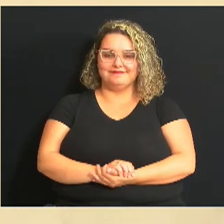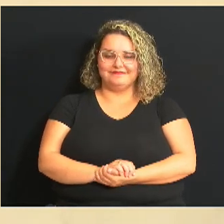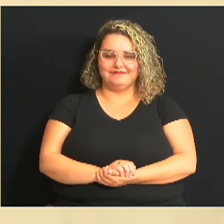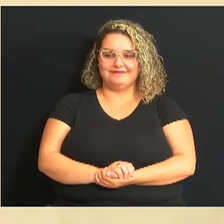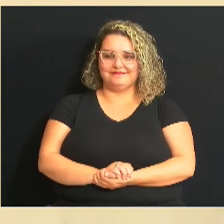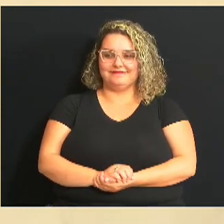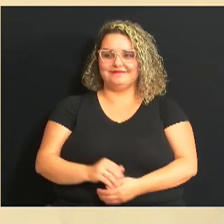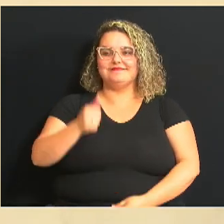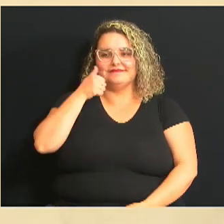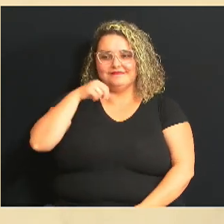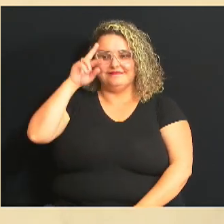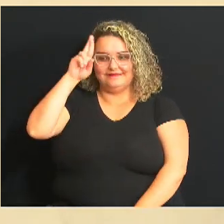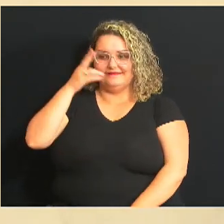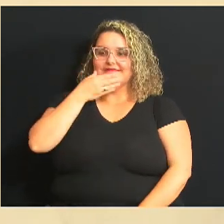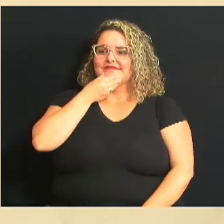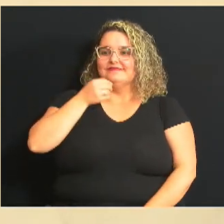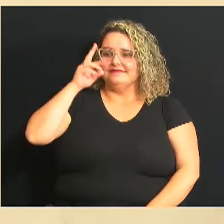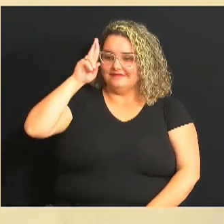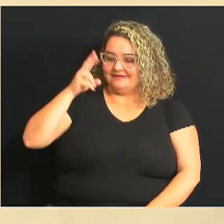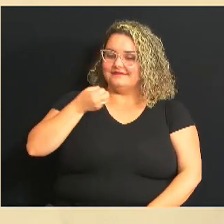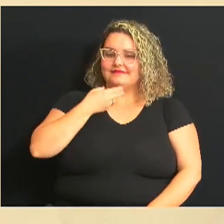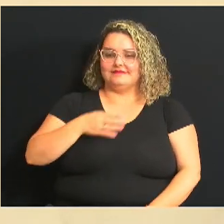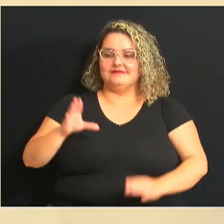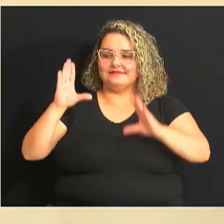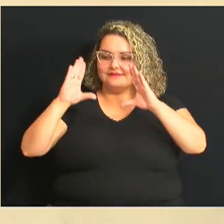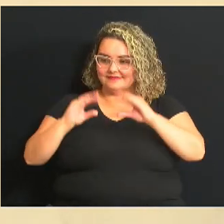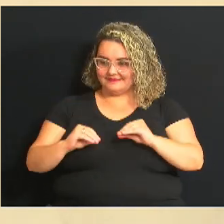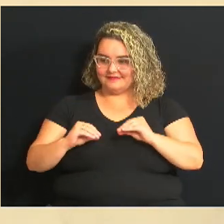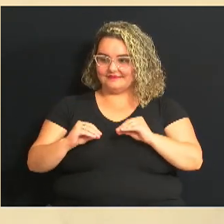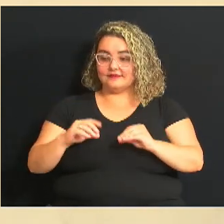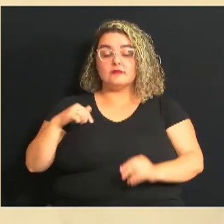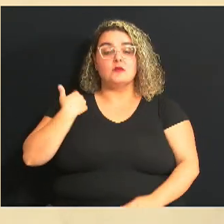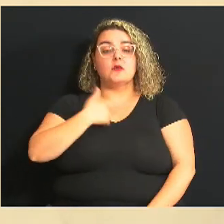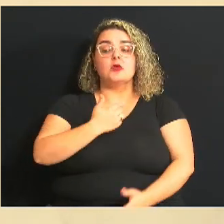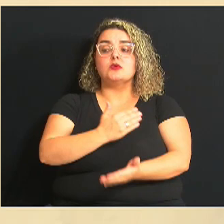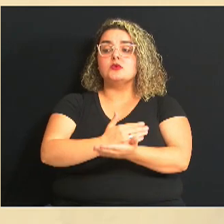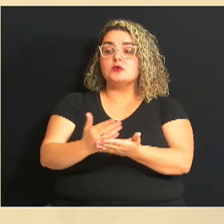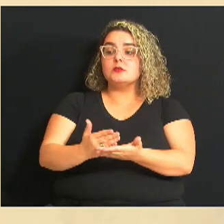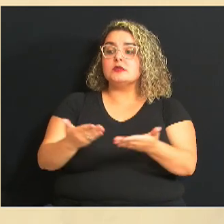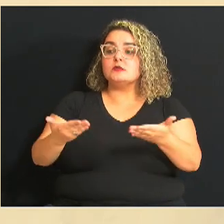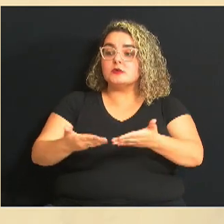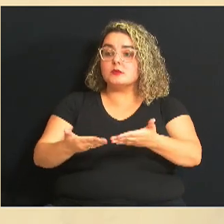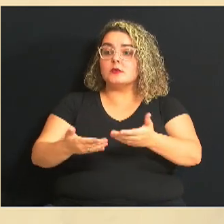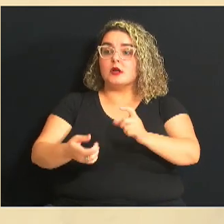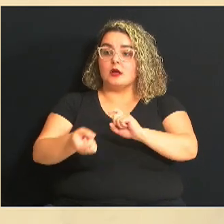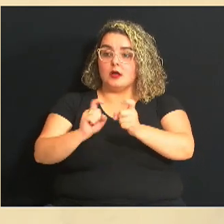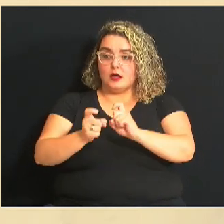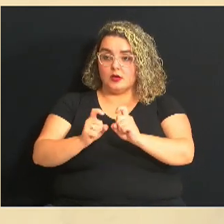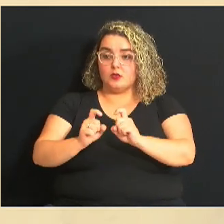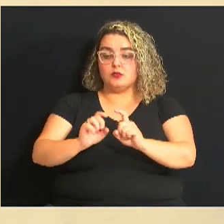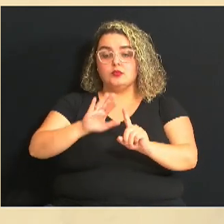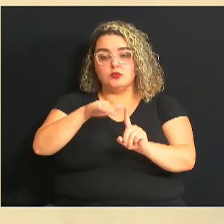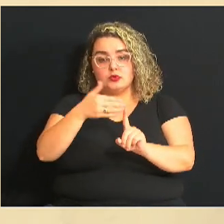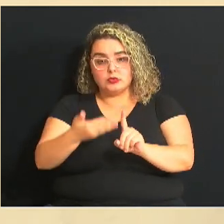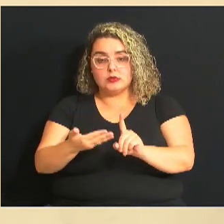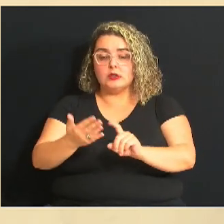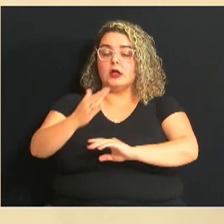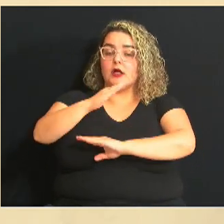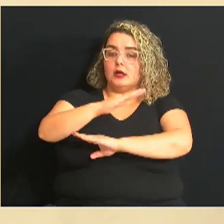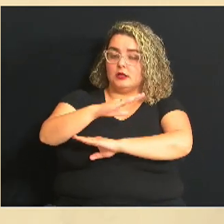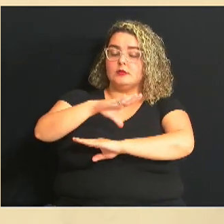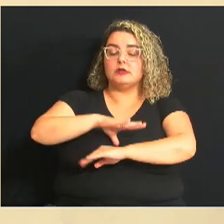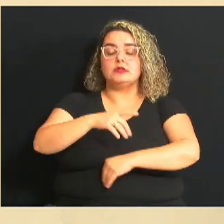Senhoras e senhores, boa noite. Nós iniciamos neste instante a reunião solene da Câmara Municipal de